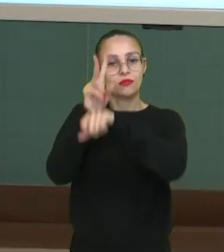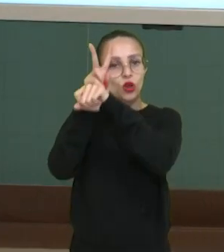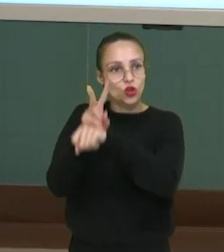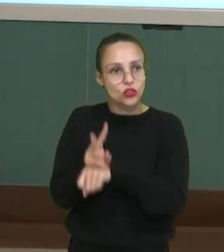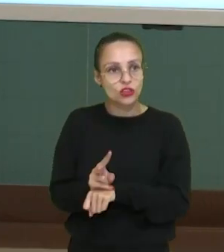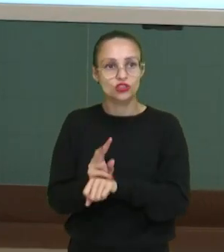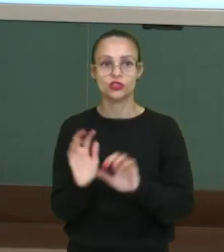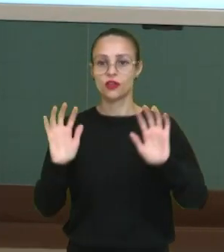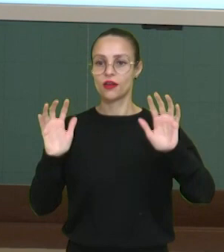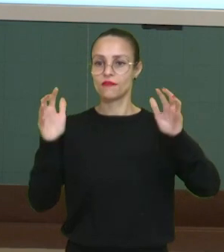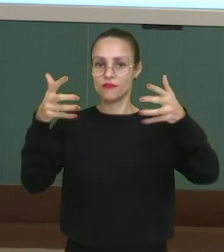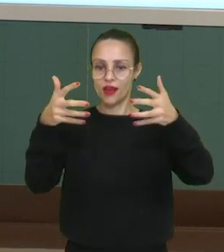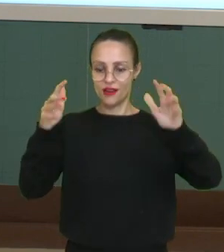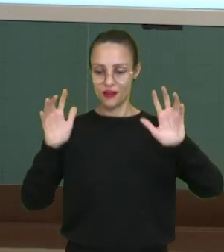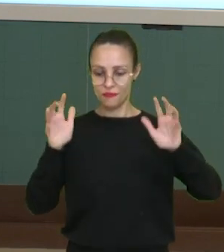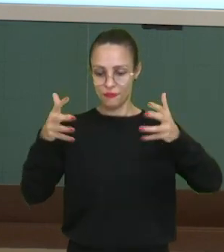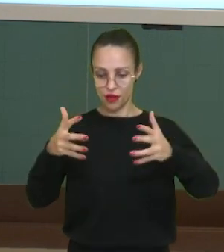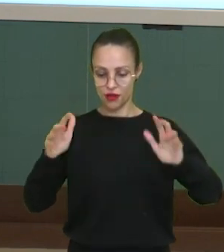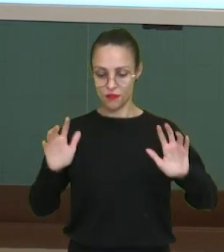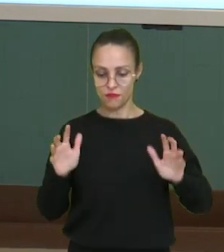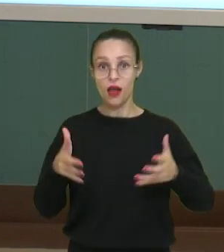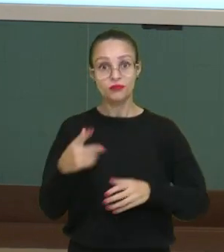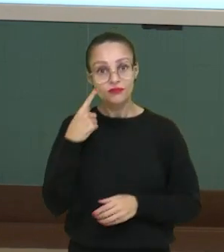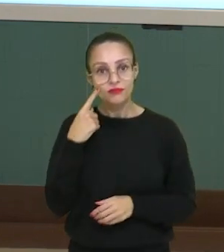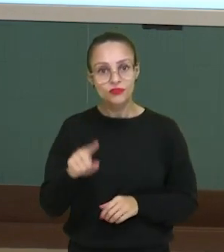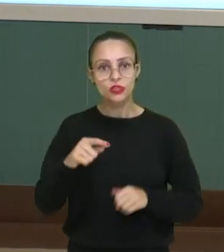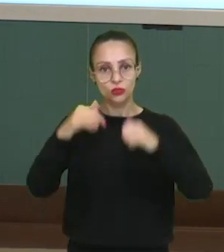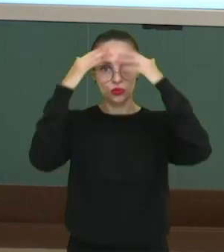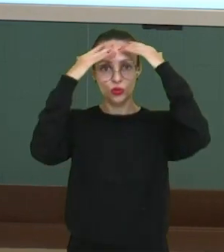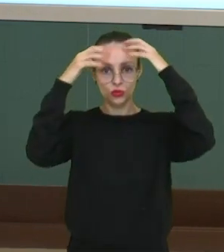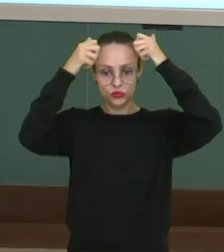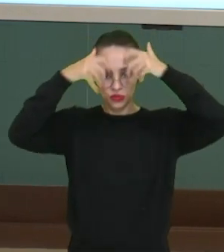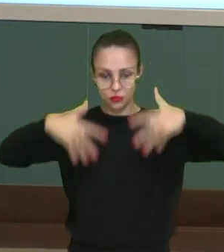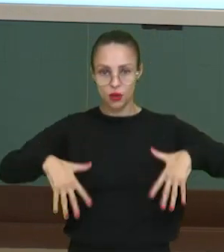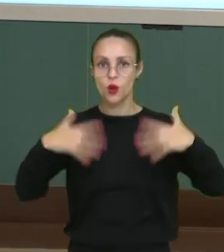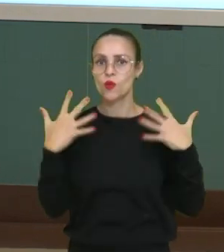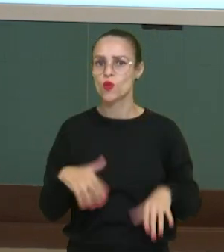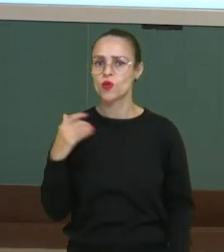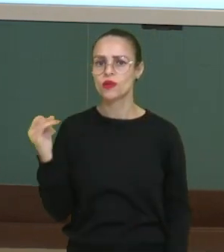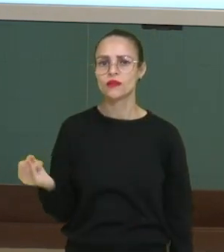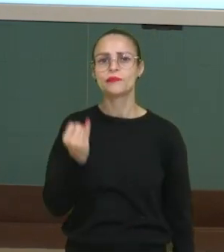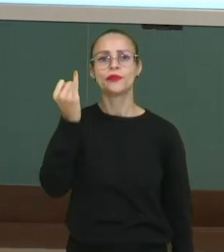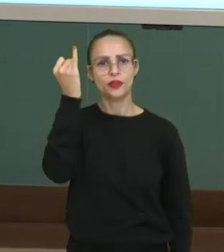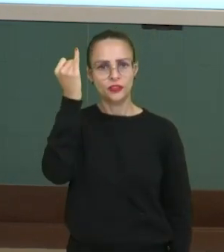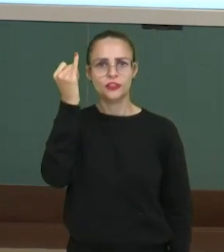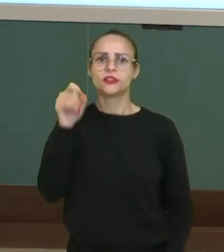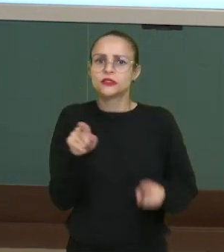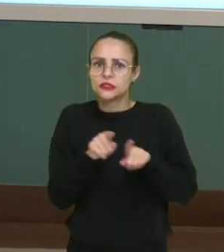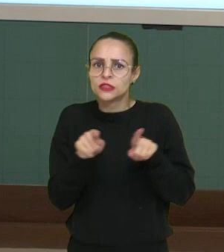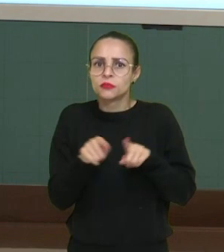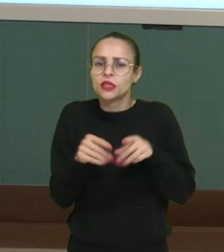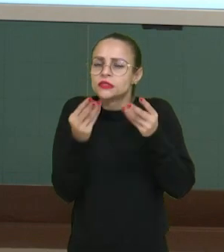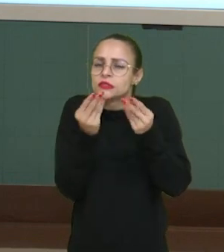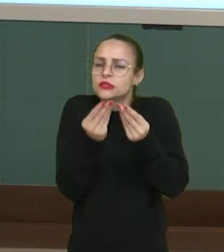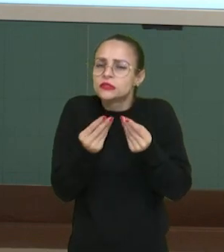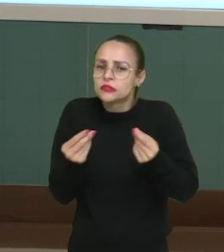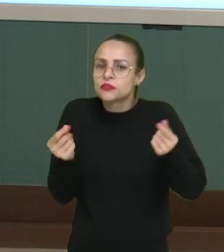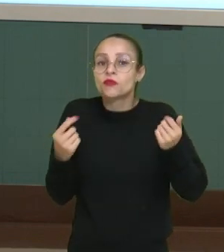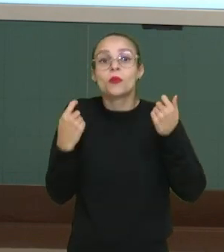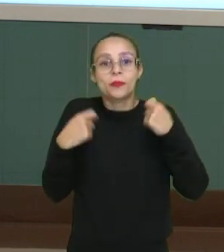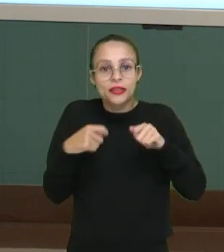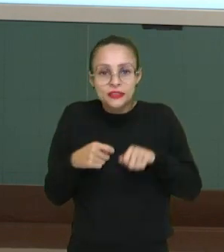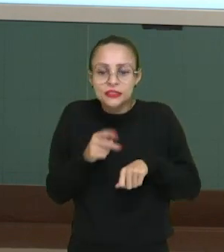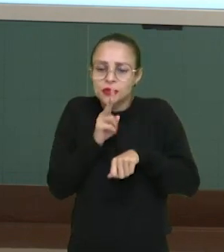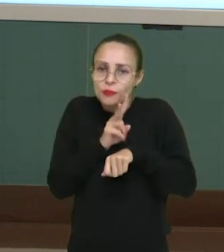seja, reparou como o sistema nervoso central é tão importante, mas tão delicado ao mesmo tempo, que precisa